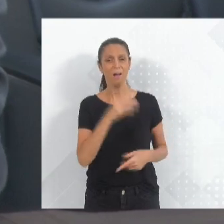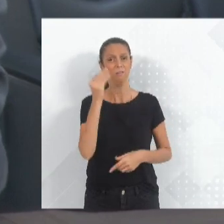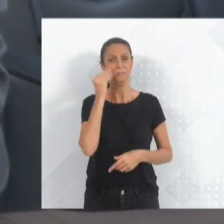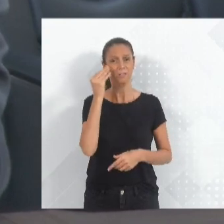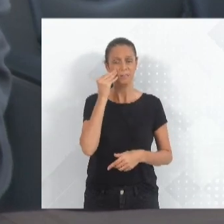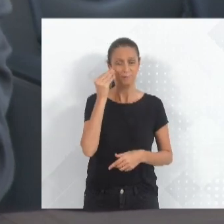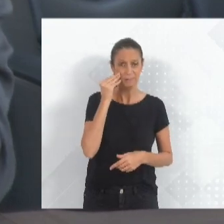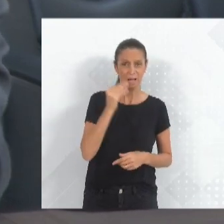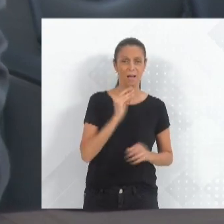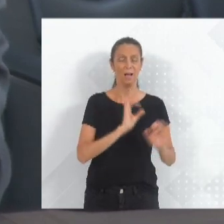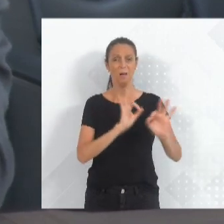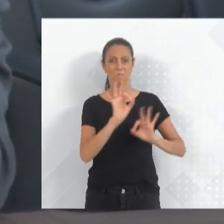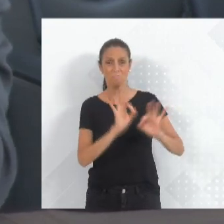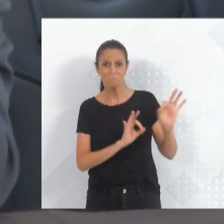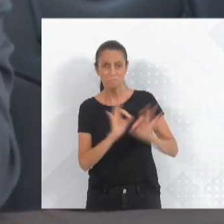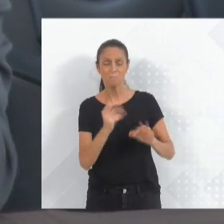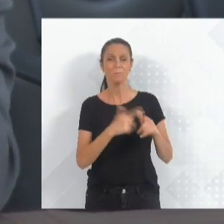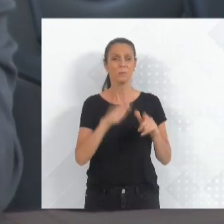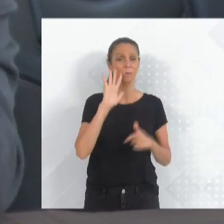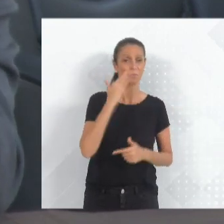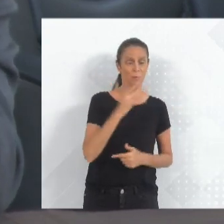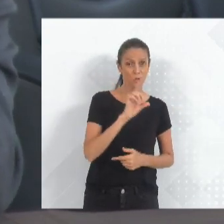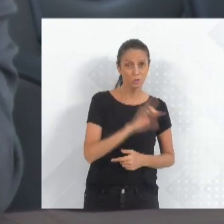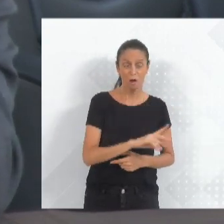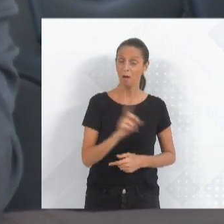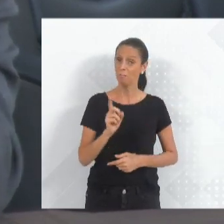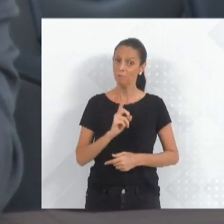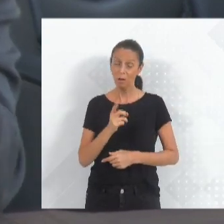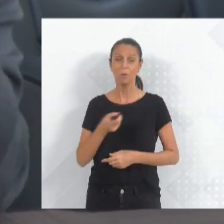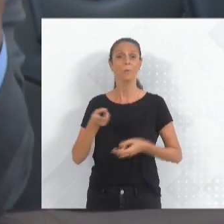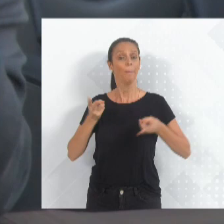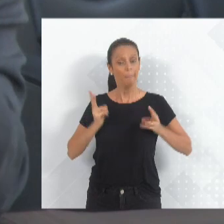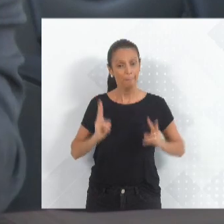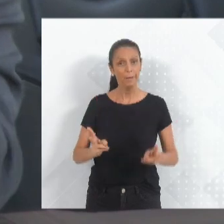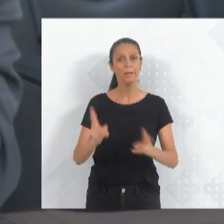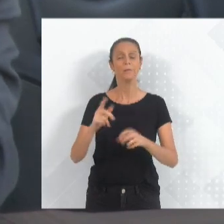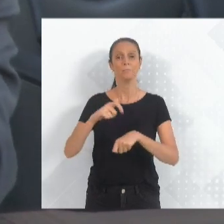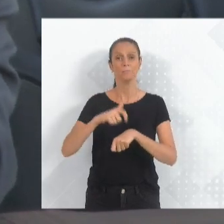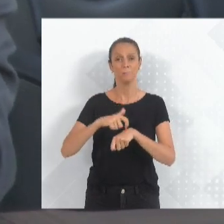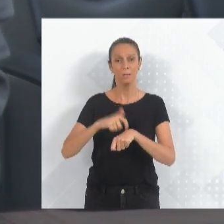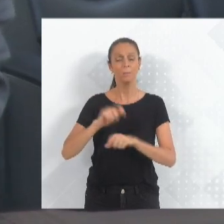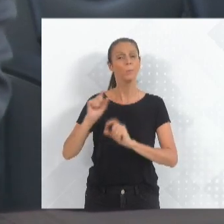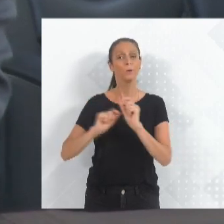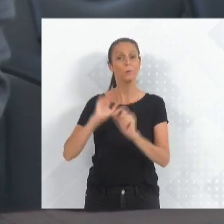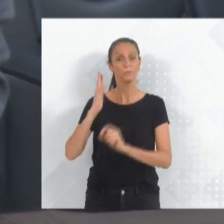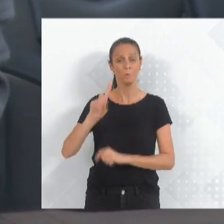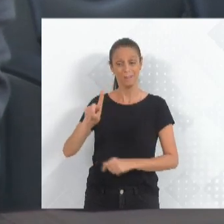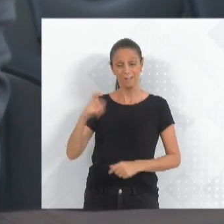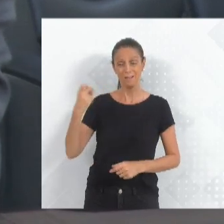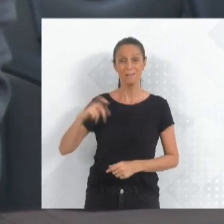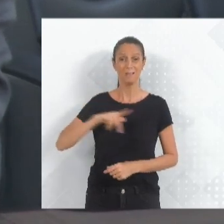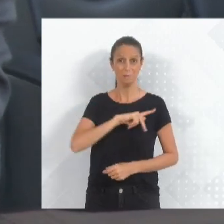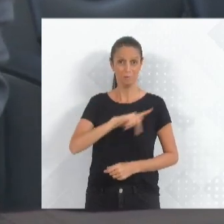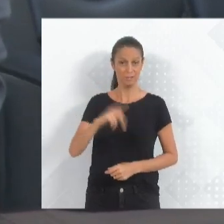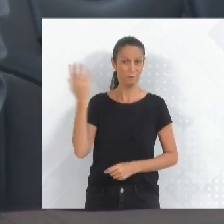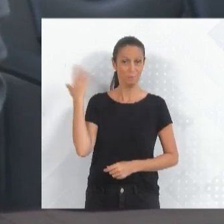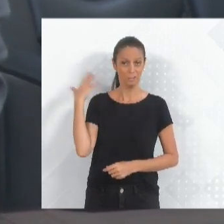situação. Mas, concomitante a isso, os presidentes que nos antecederam